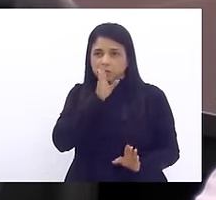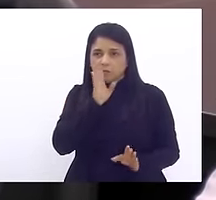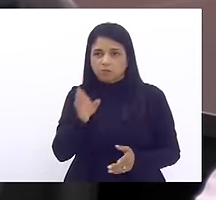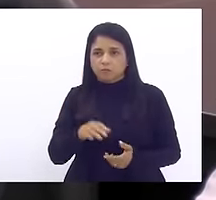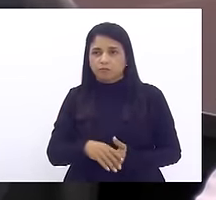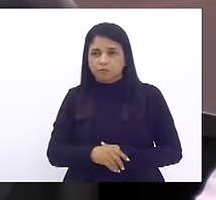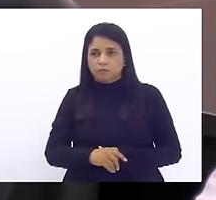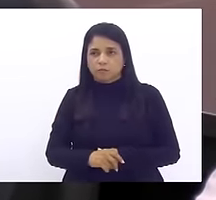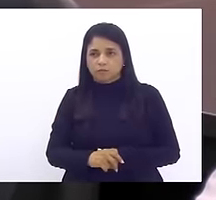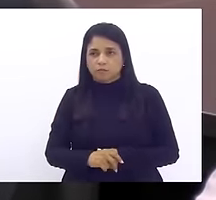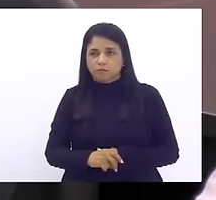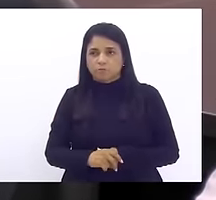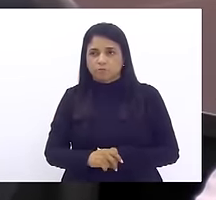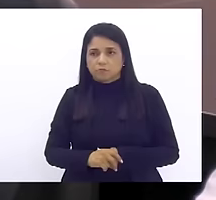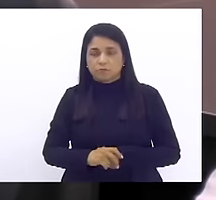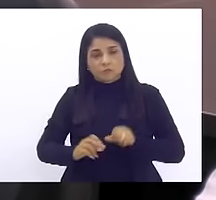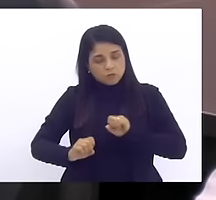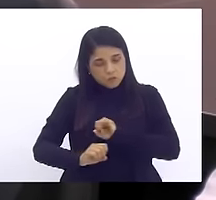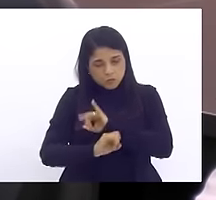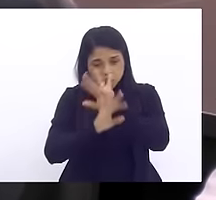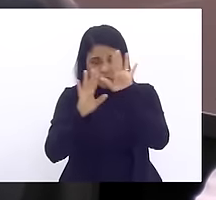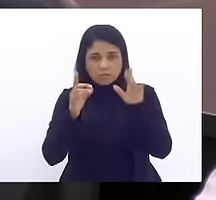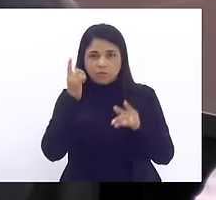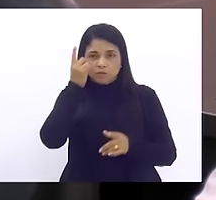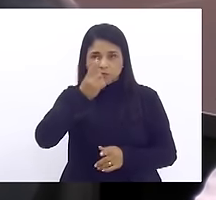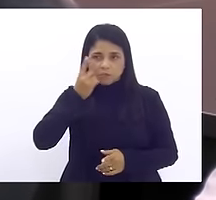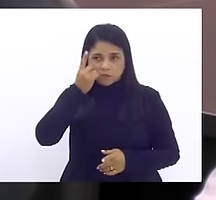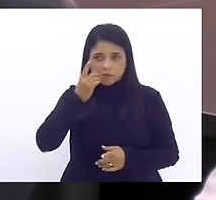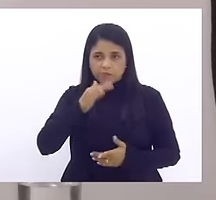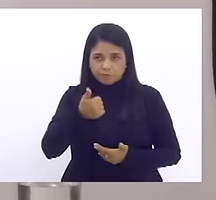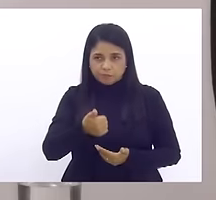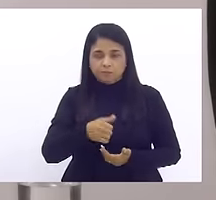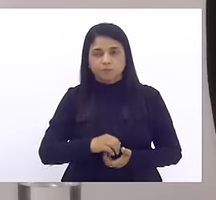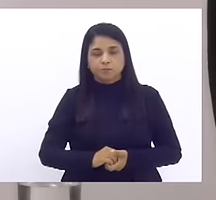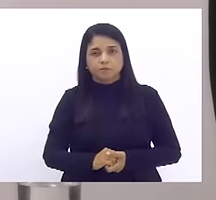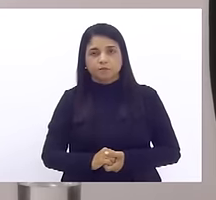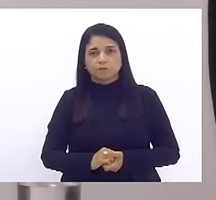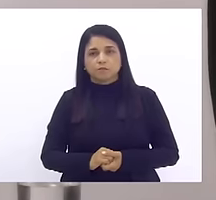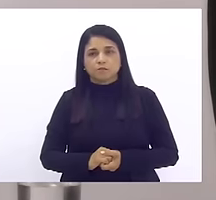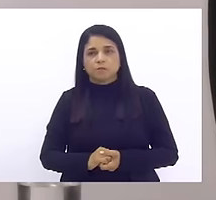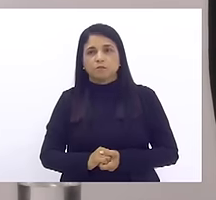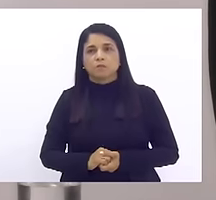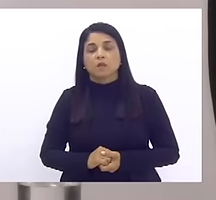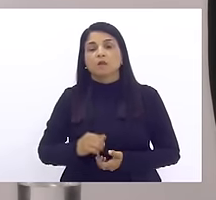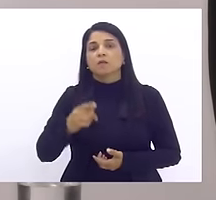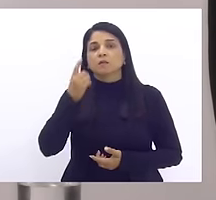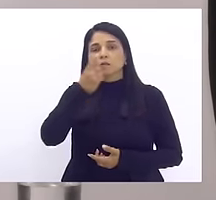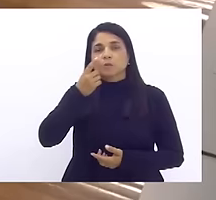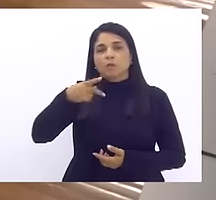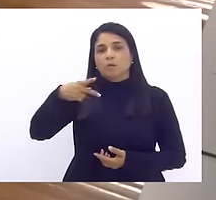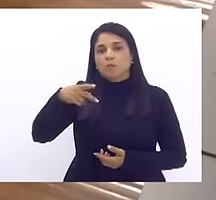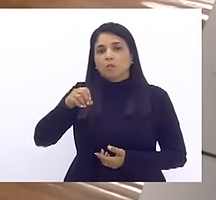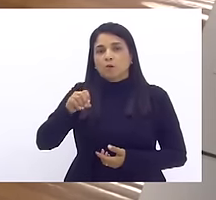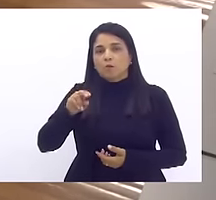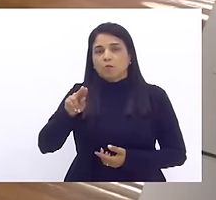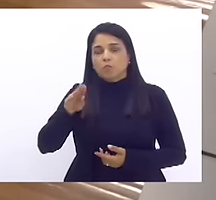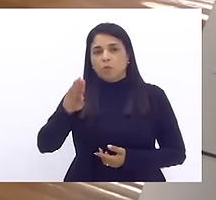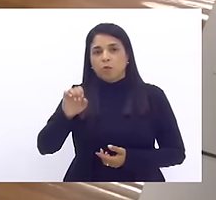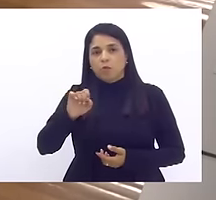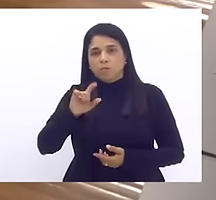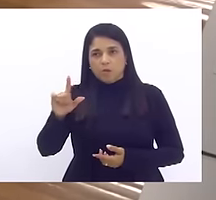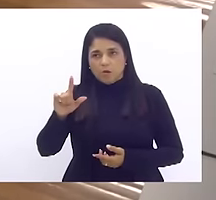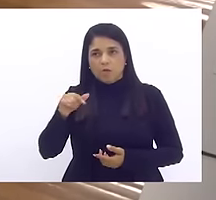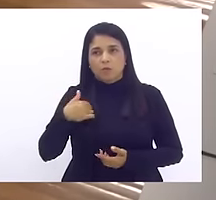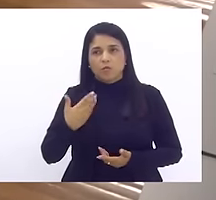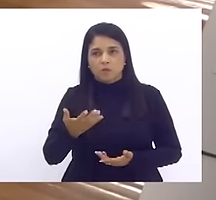só fiz um esclarecimento a fala de Deputado Tá ok então pois não só que eu queria queria fazer